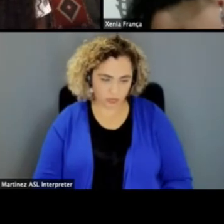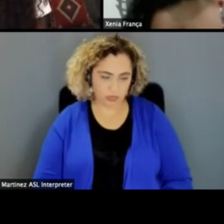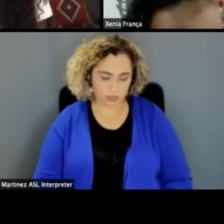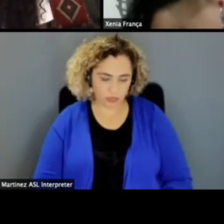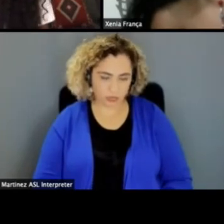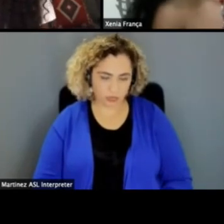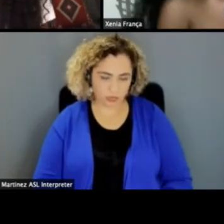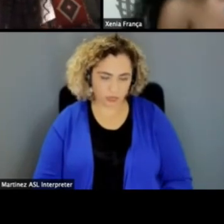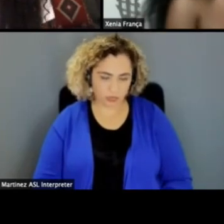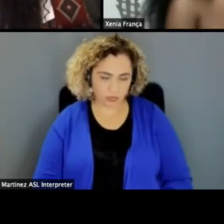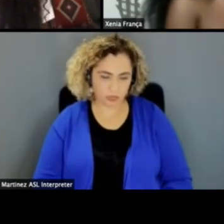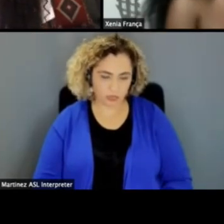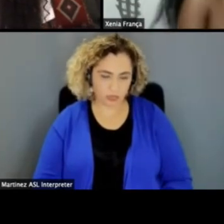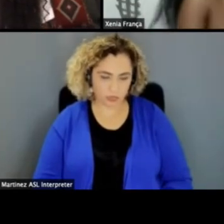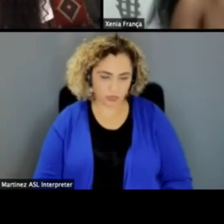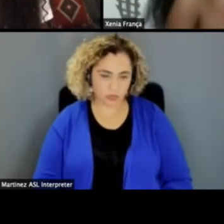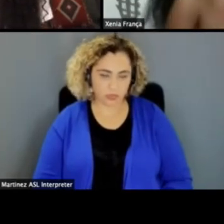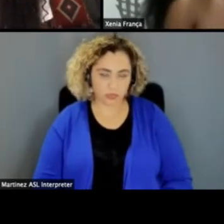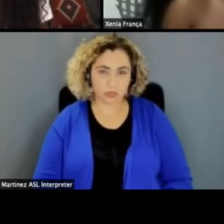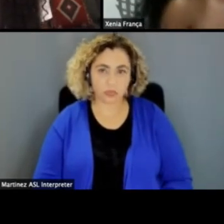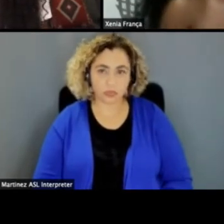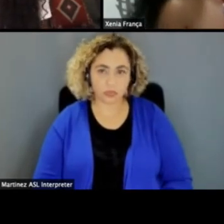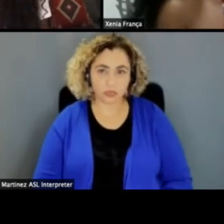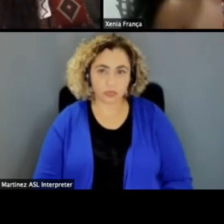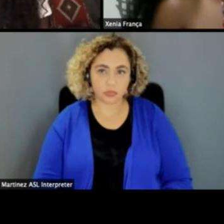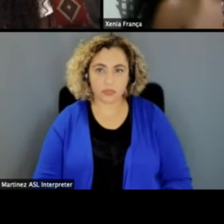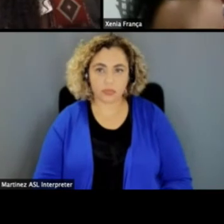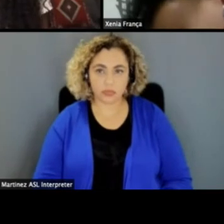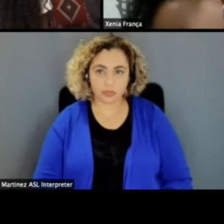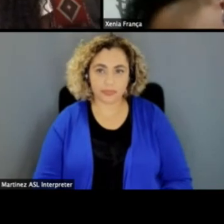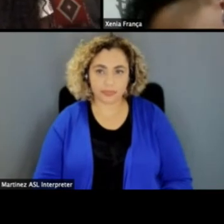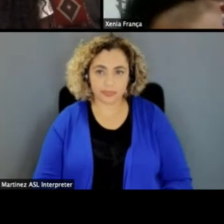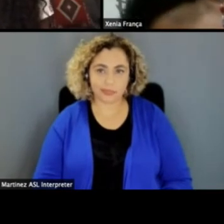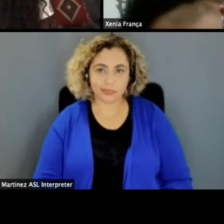obrigação do artista negro representar isso na sua arte?